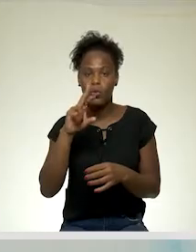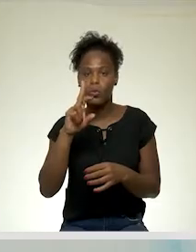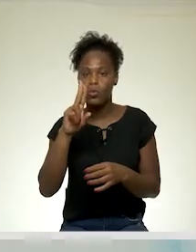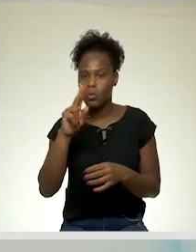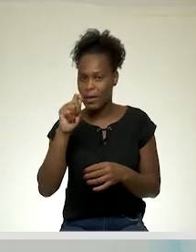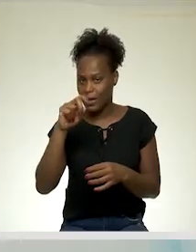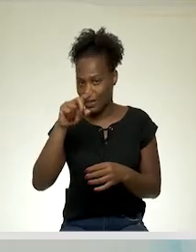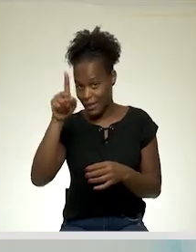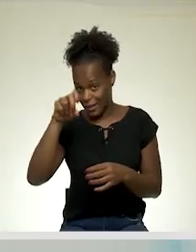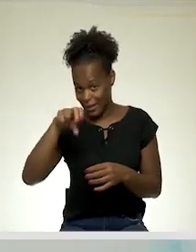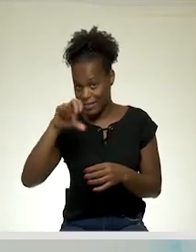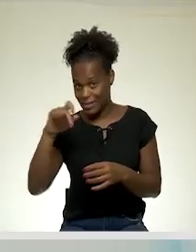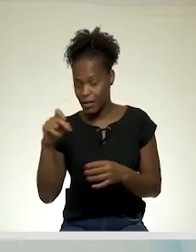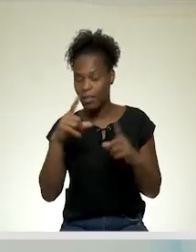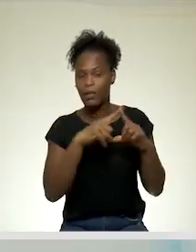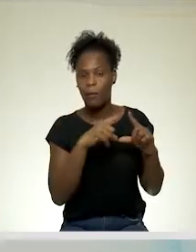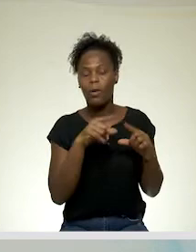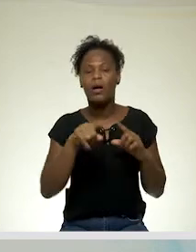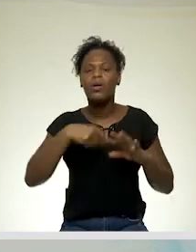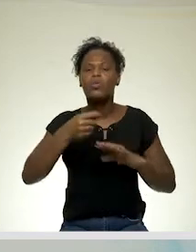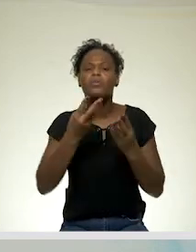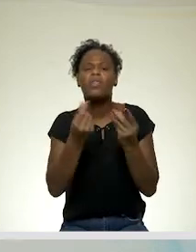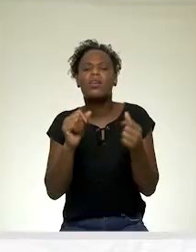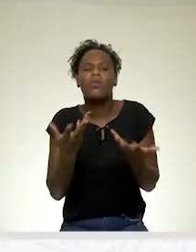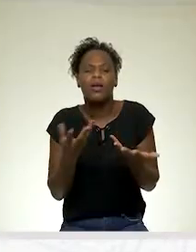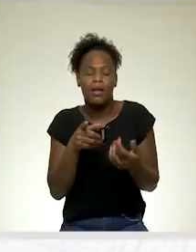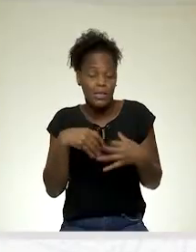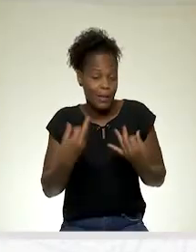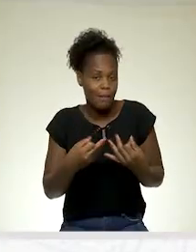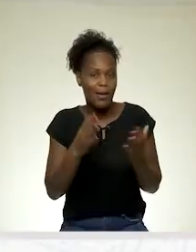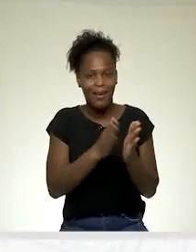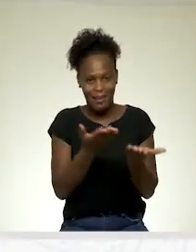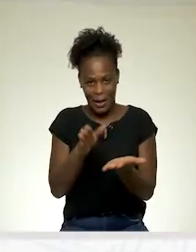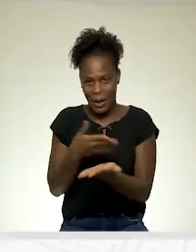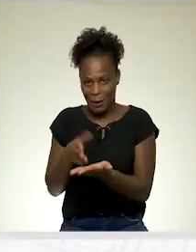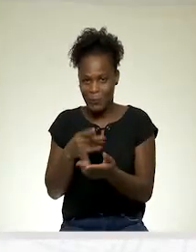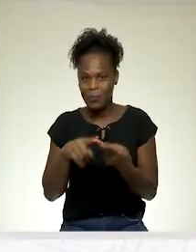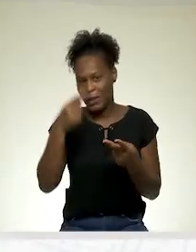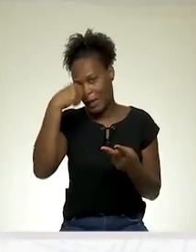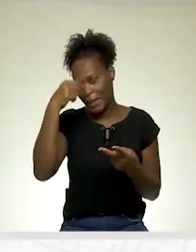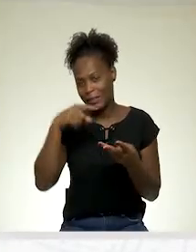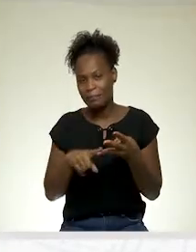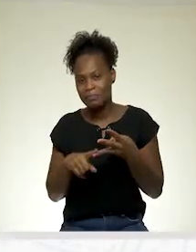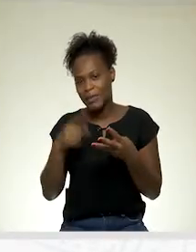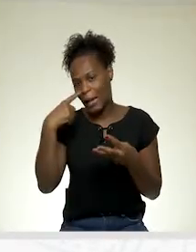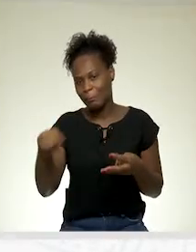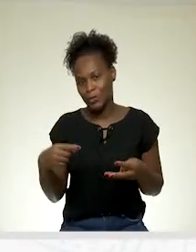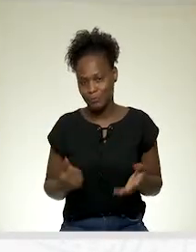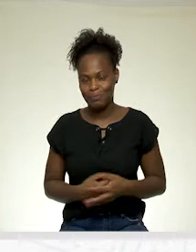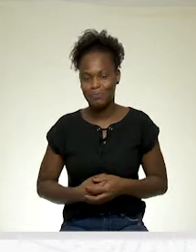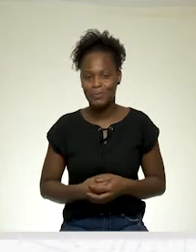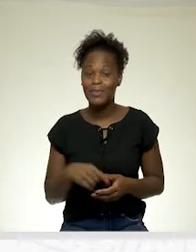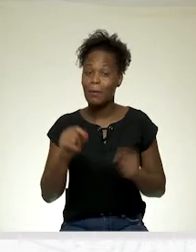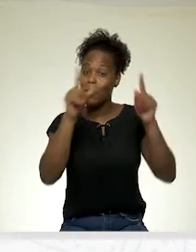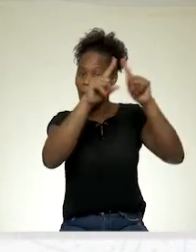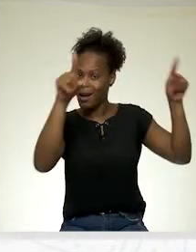triângulos. Recursos: como sempre, utilizamos caderno, caneta, lápis e